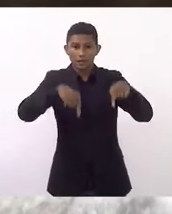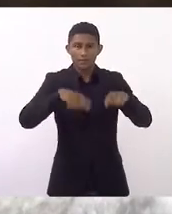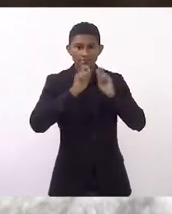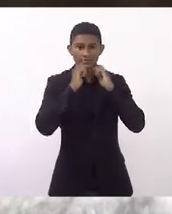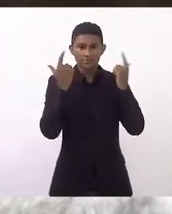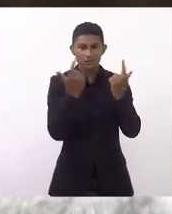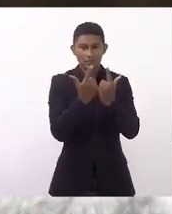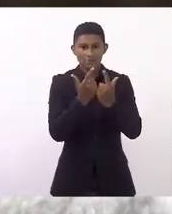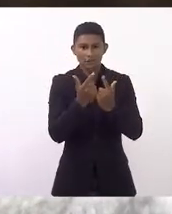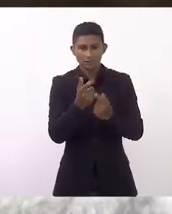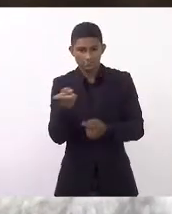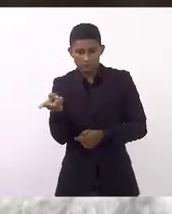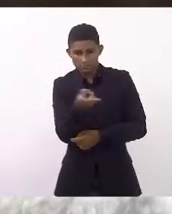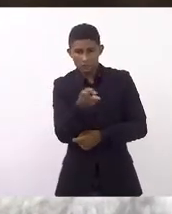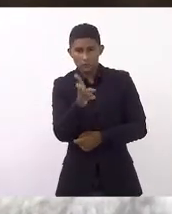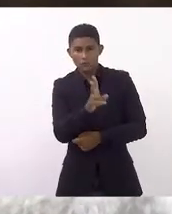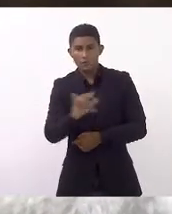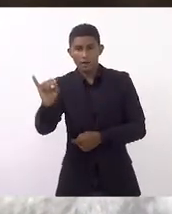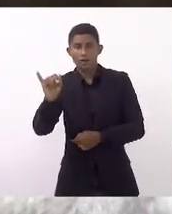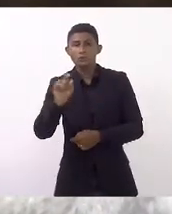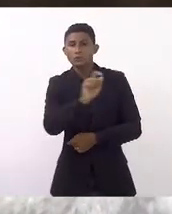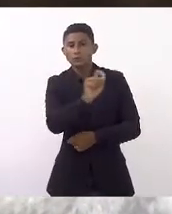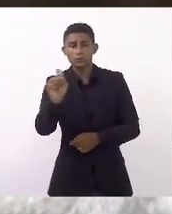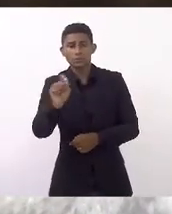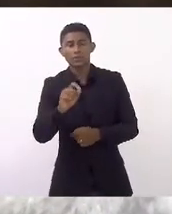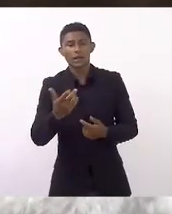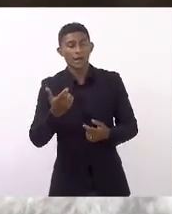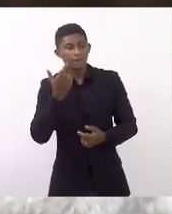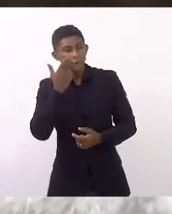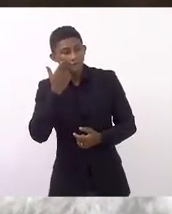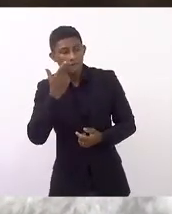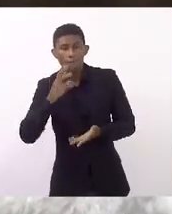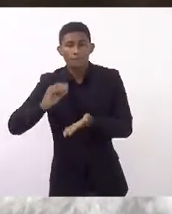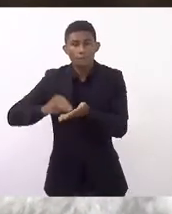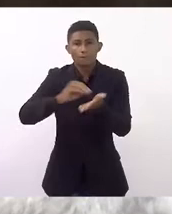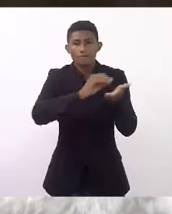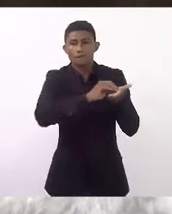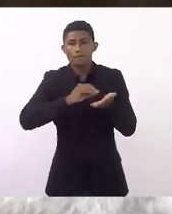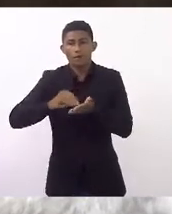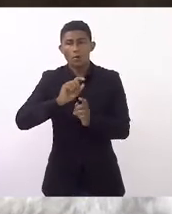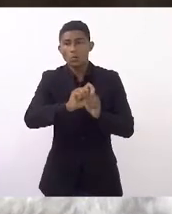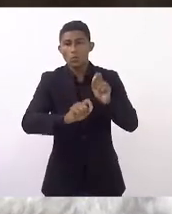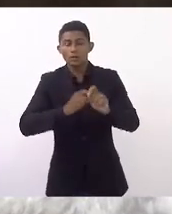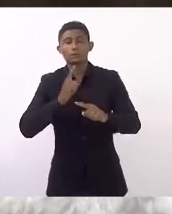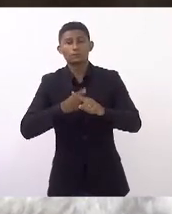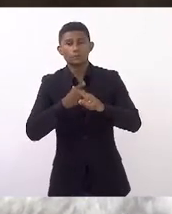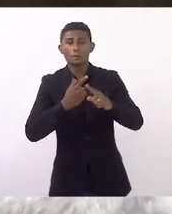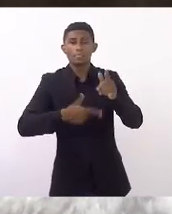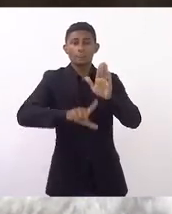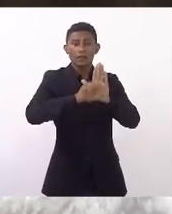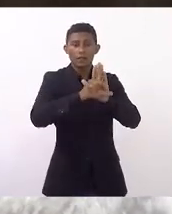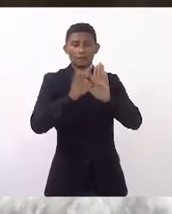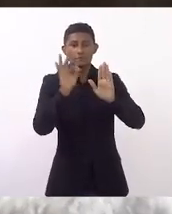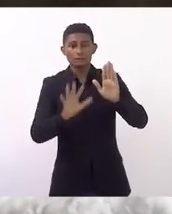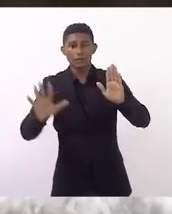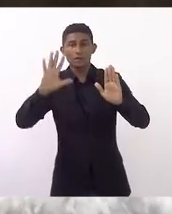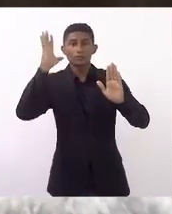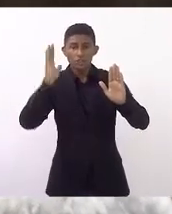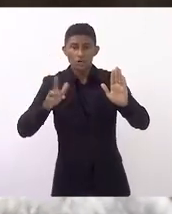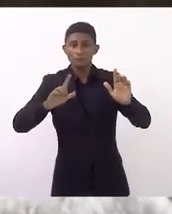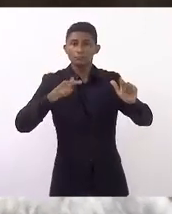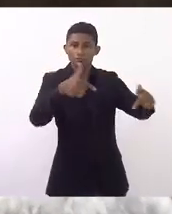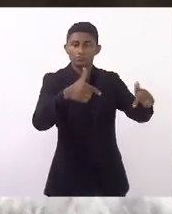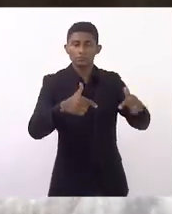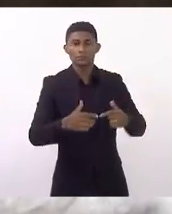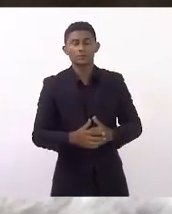dará a efetiva continuidade do que precisa ser feito numa lei que já está sendo implantada. Nós não estamos